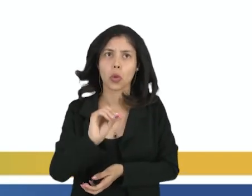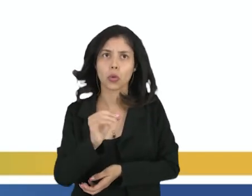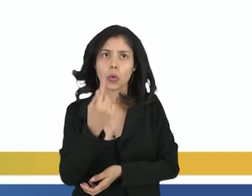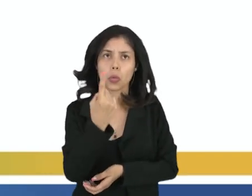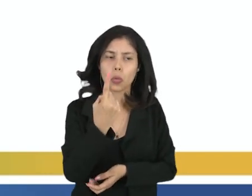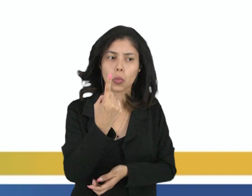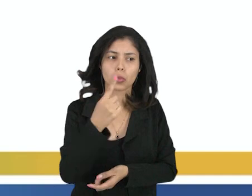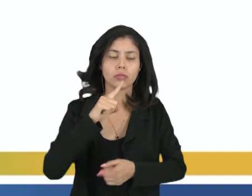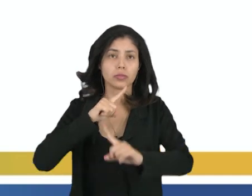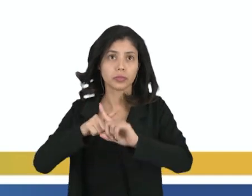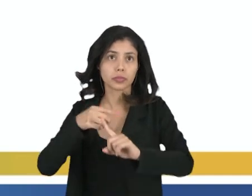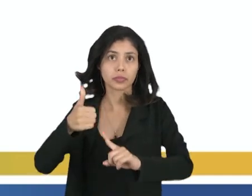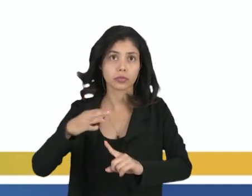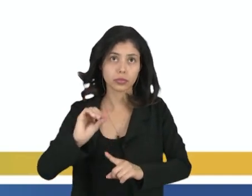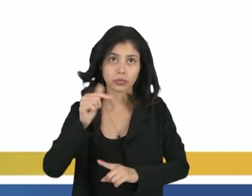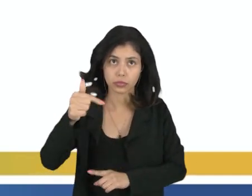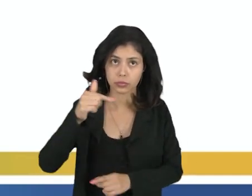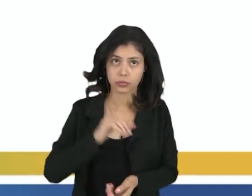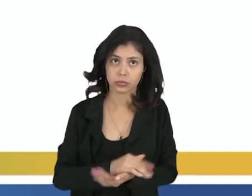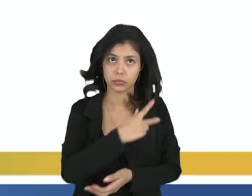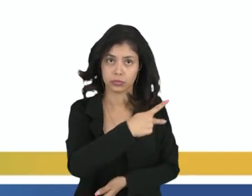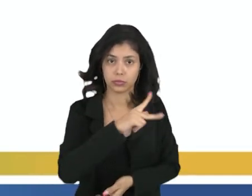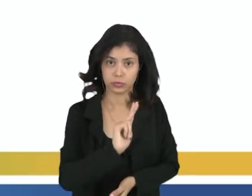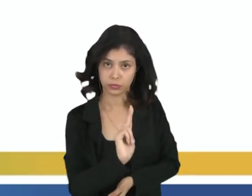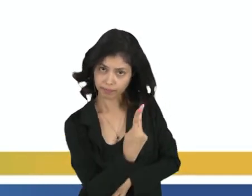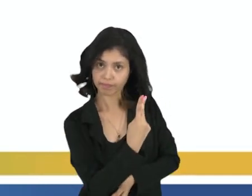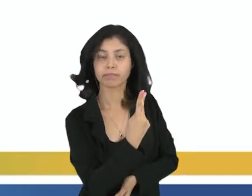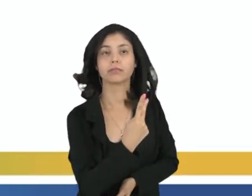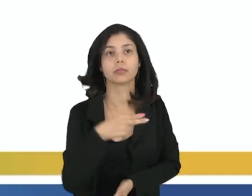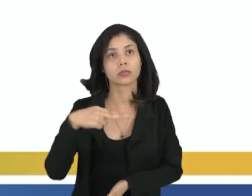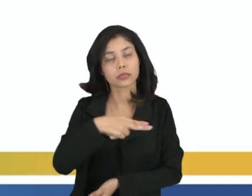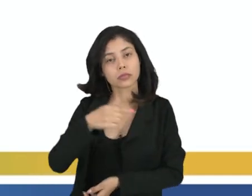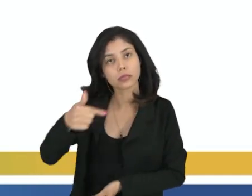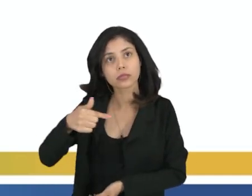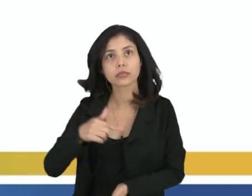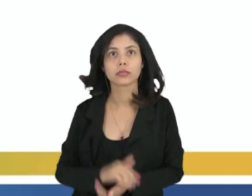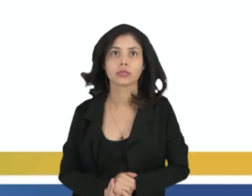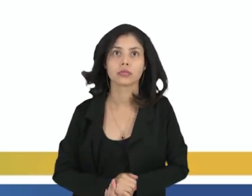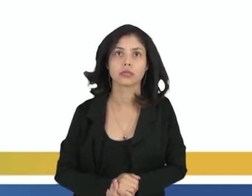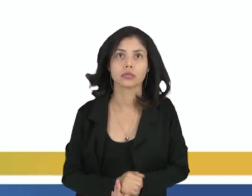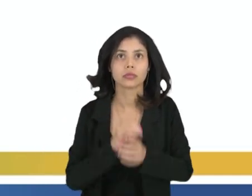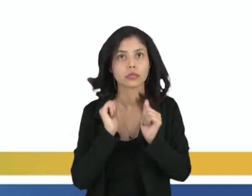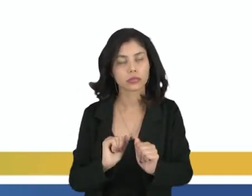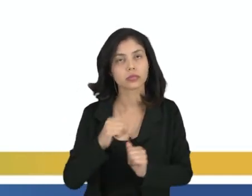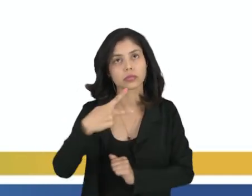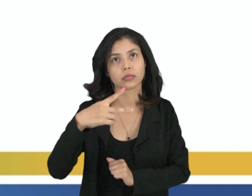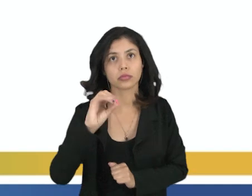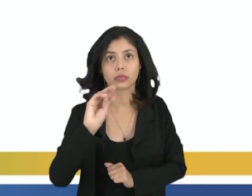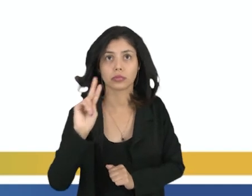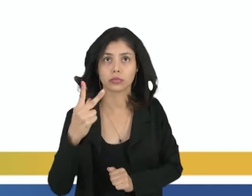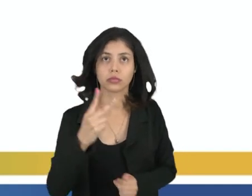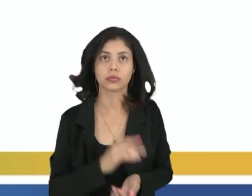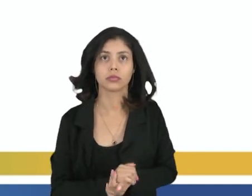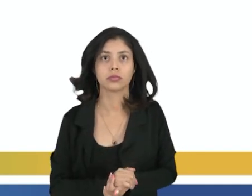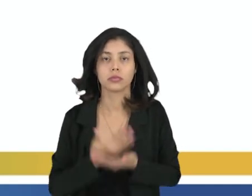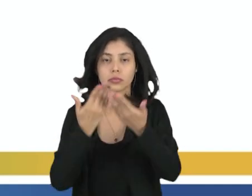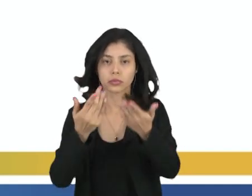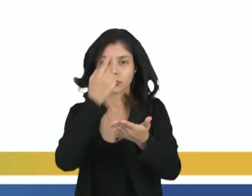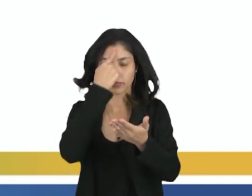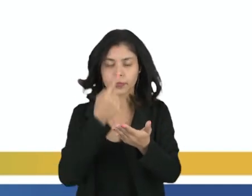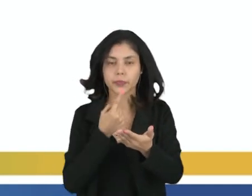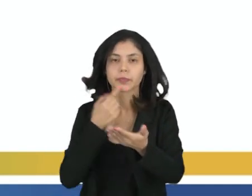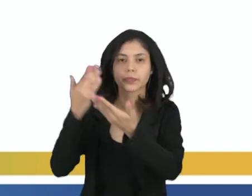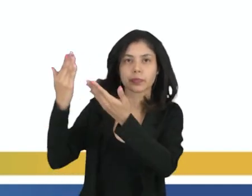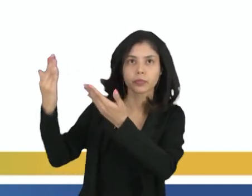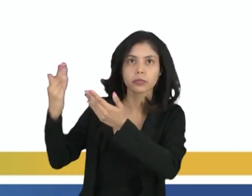log 1 vezes 10 a menos 7. Então, o pH vai ser igual a 7. Para o pOH, nós temos a seguinte